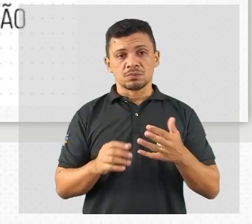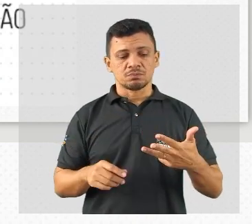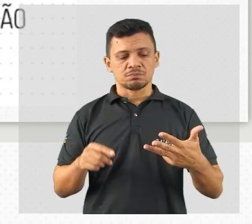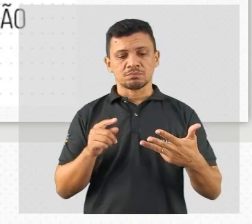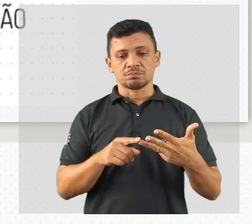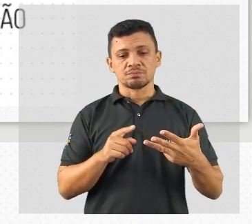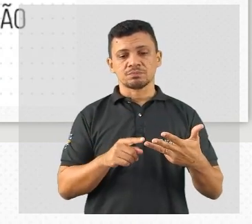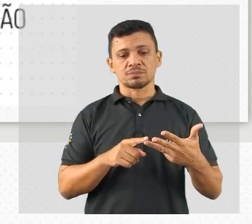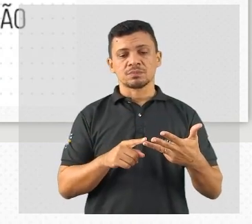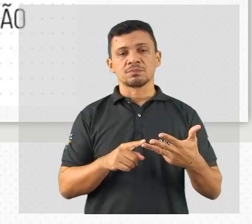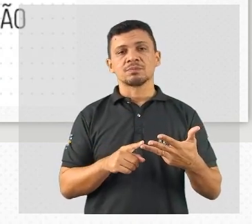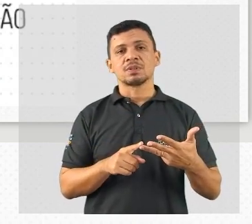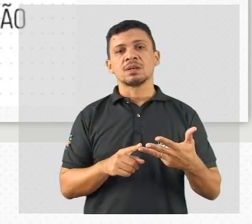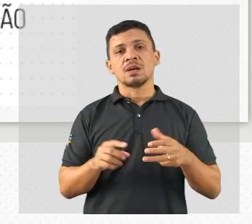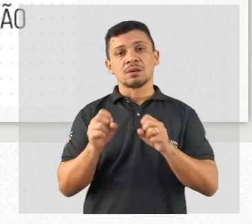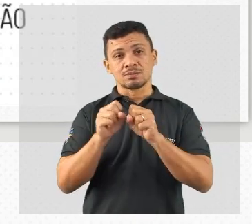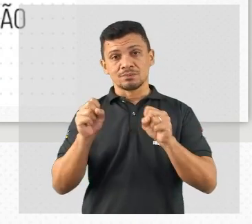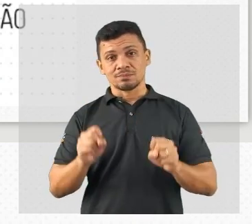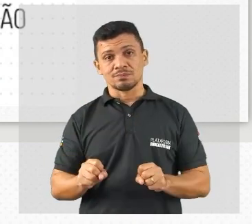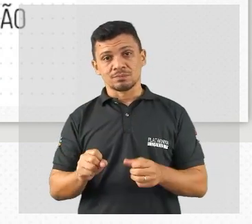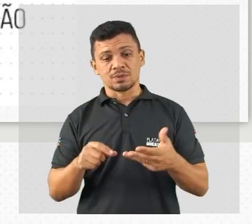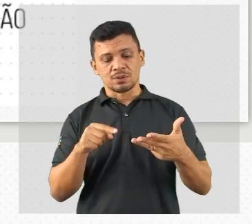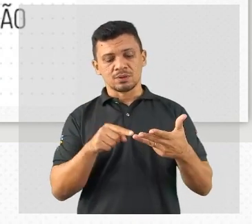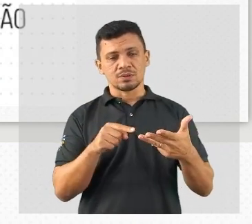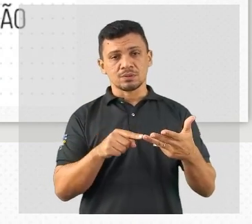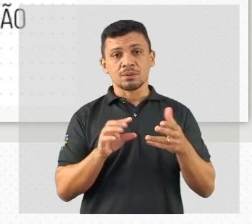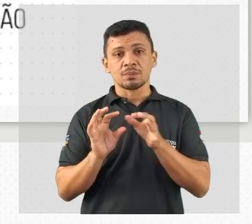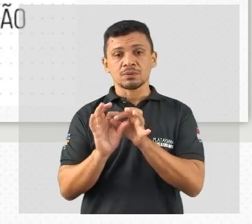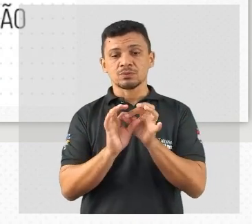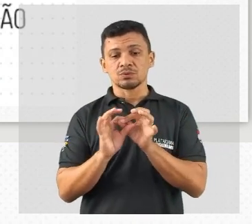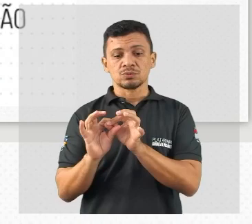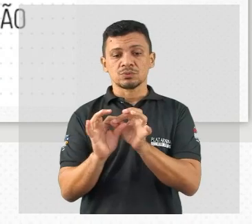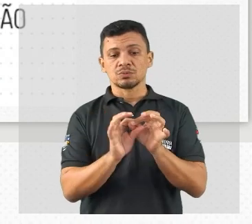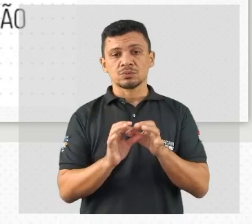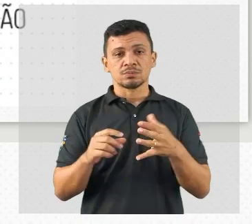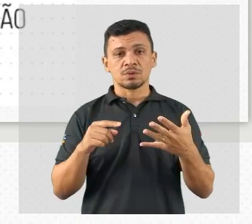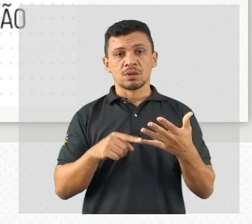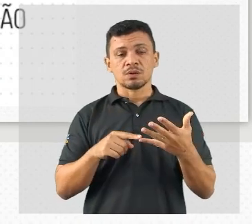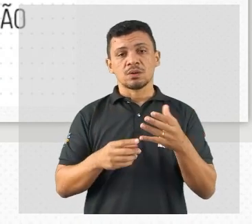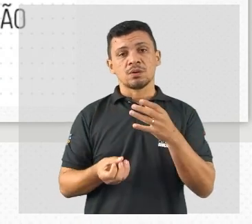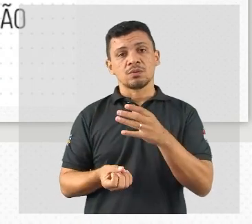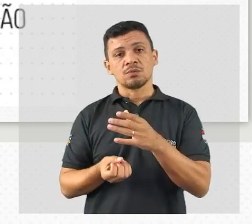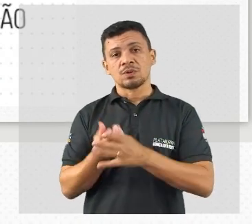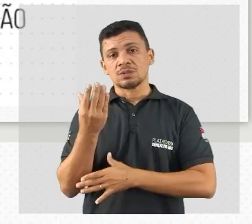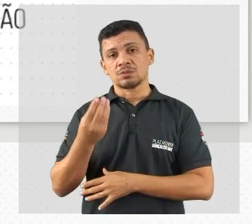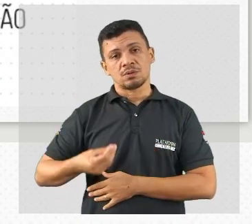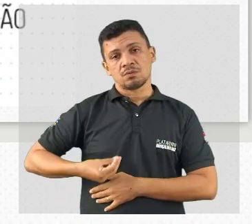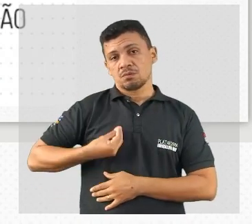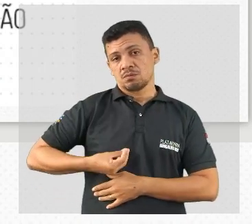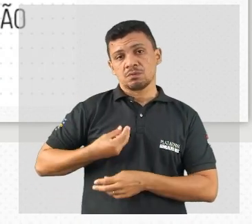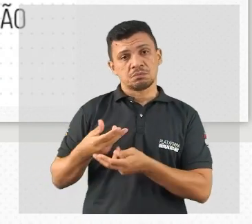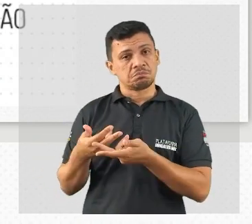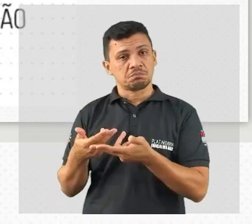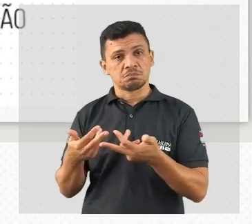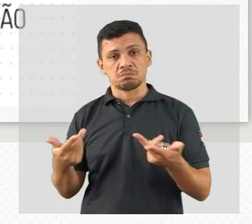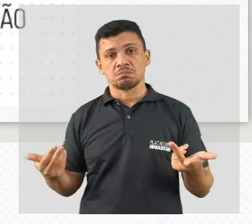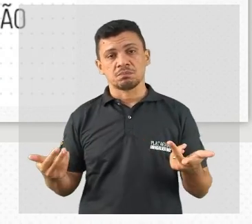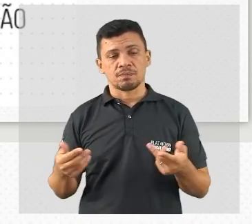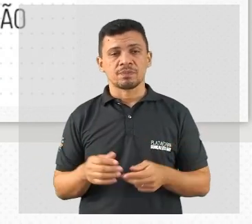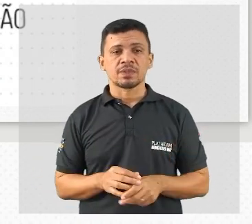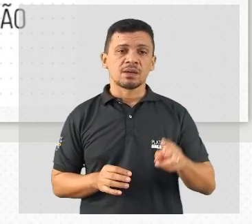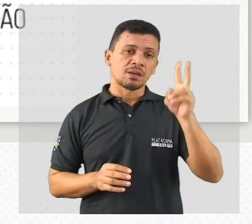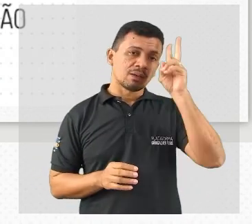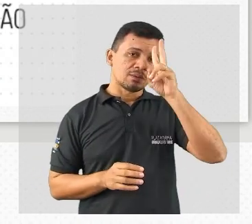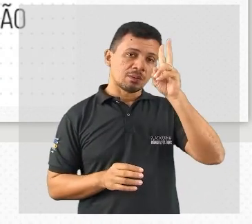formação dos sistemas. E a união dos sistemas vai, então, formar os seres vivos, tá?